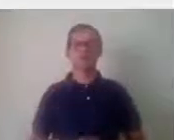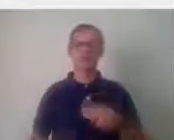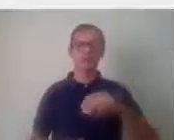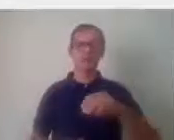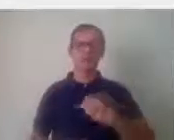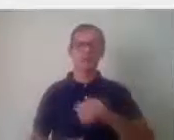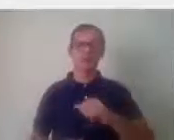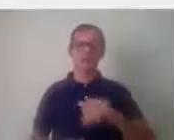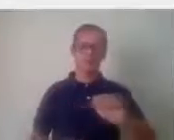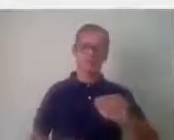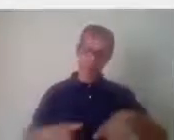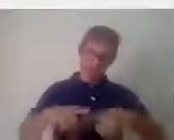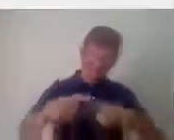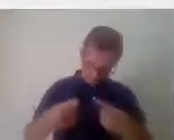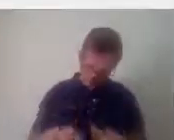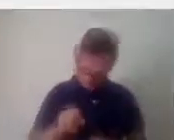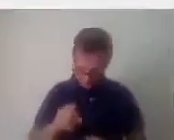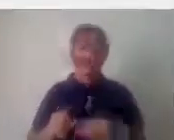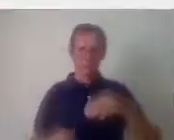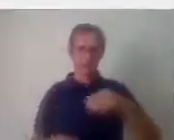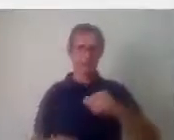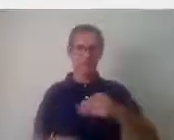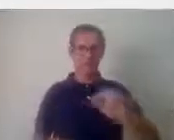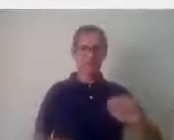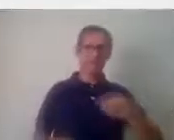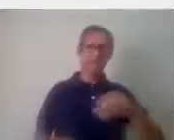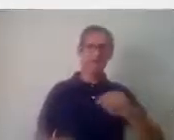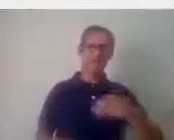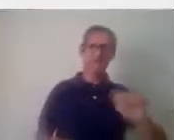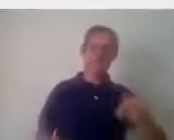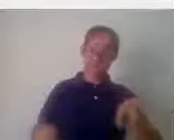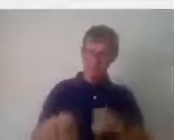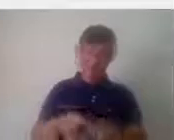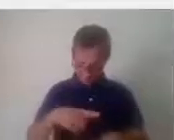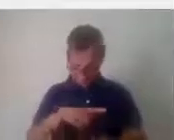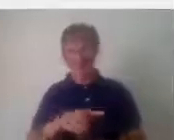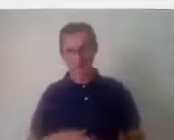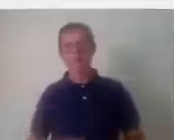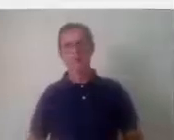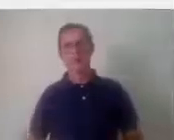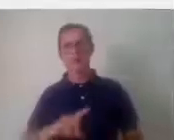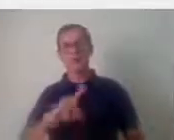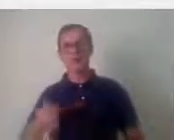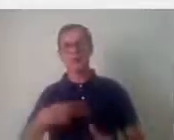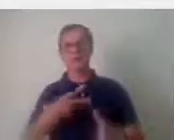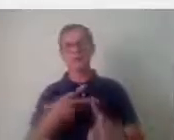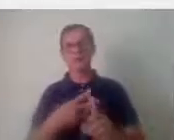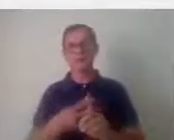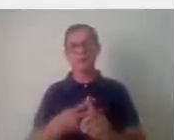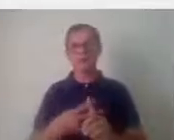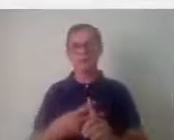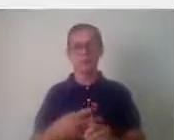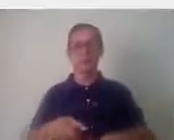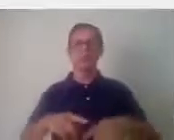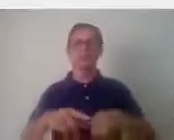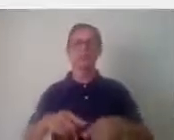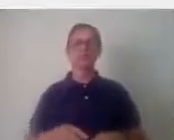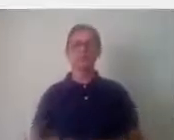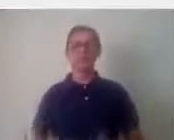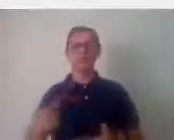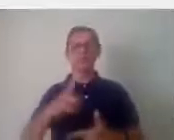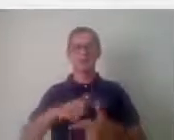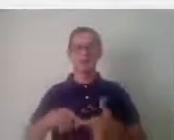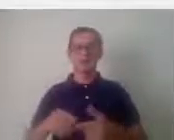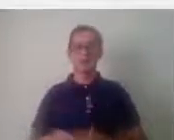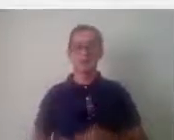massa. Quem que é massa? A massa, ela vai ser dada pela integral dupla sobre a